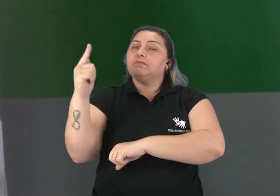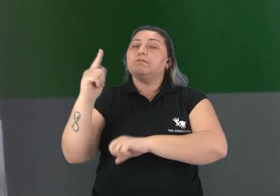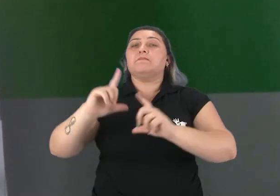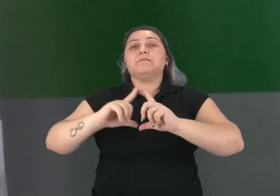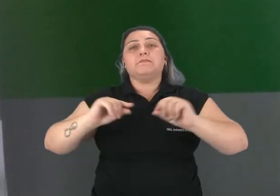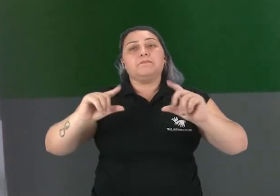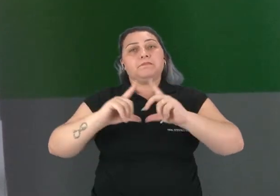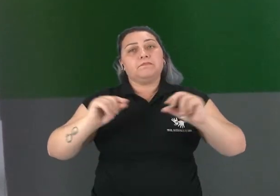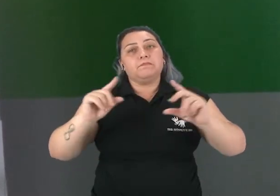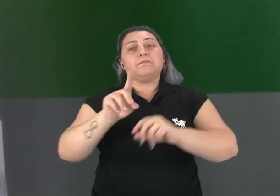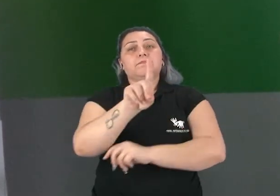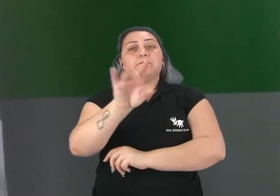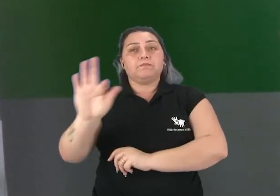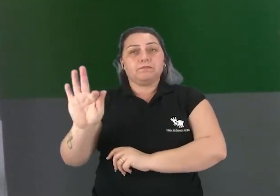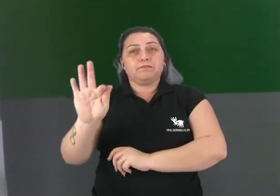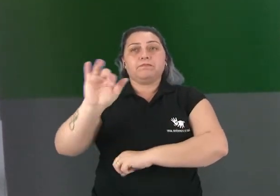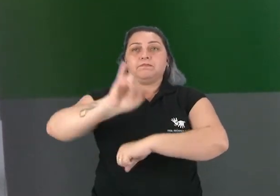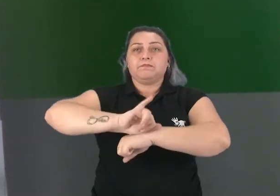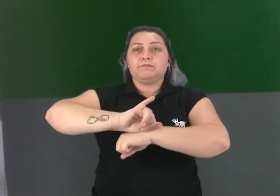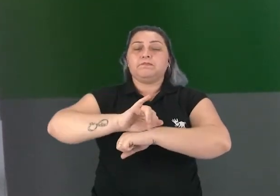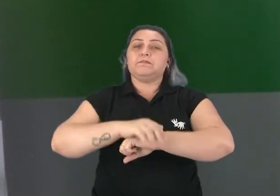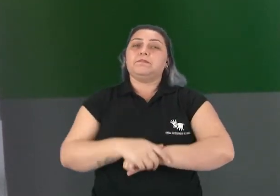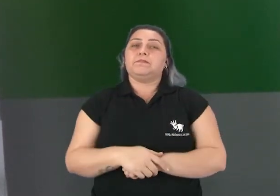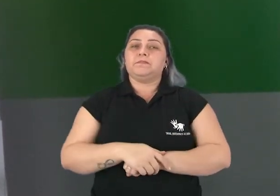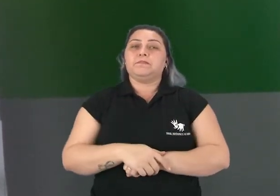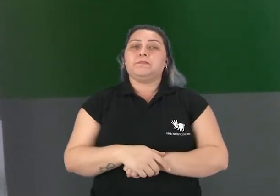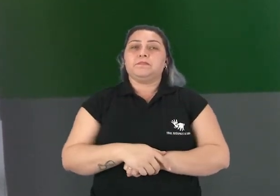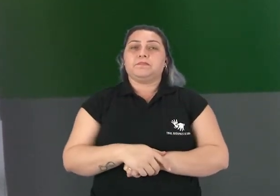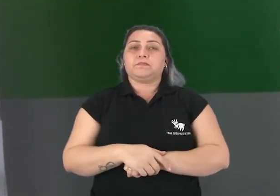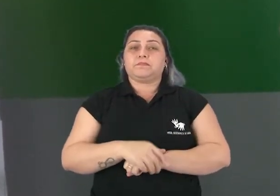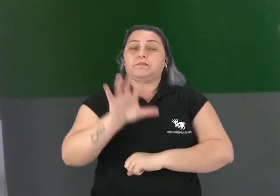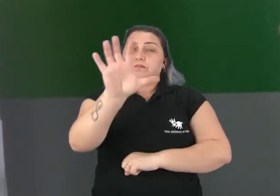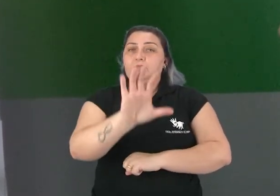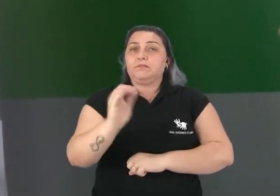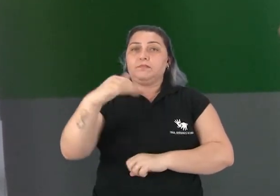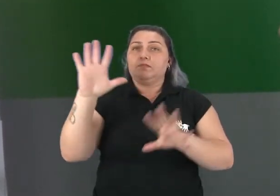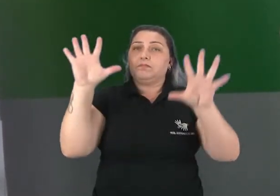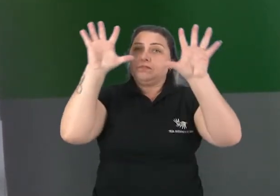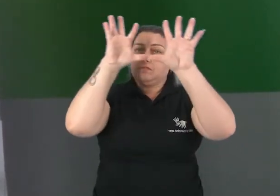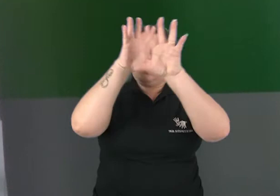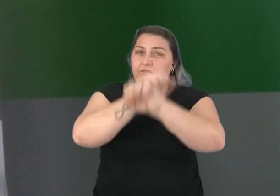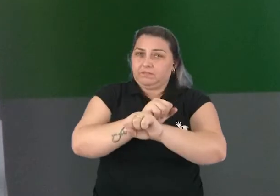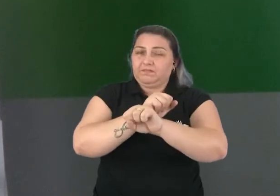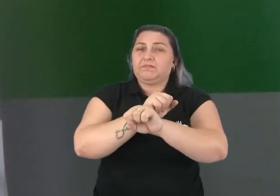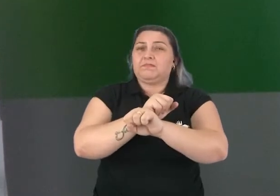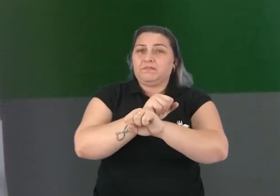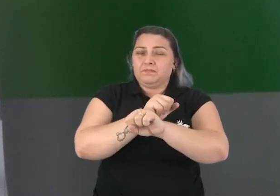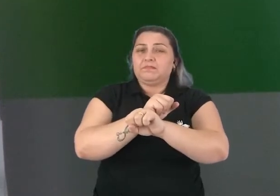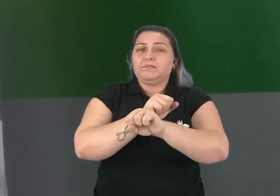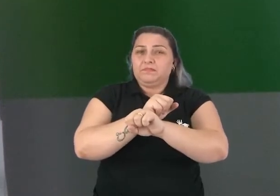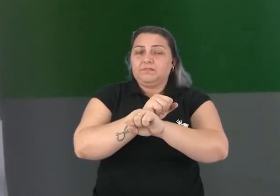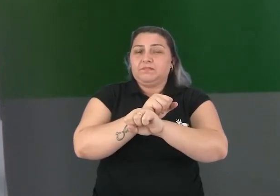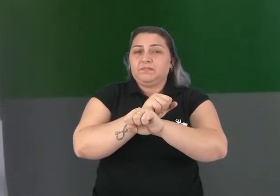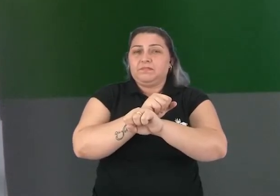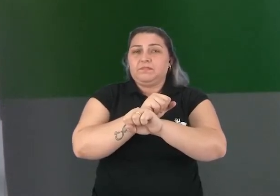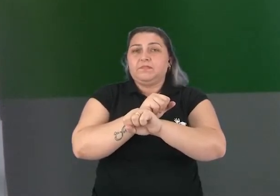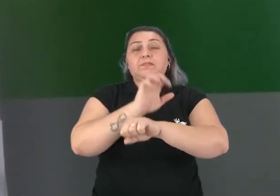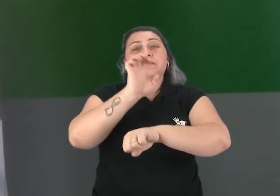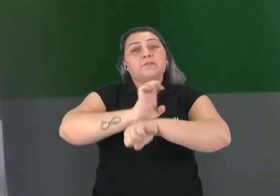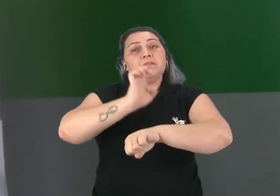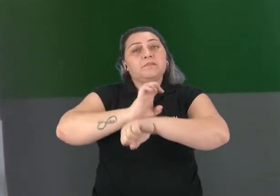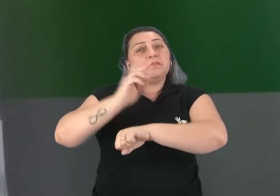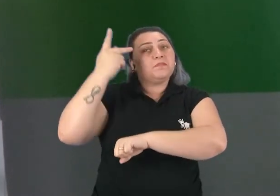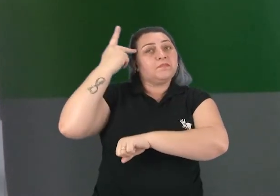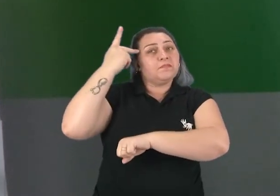Brasília é a capital do nosso país. E aqui, essa região mais escura que o mapa ele mostra aqui, é o estado de